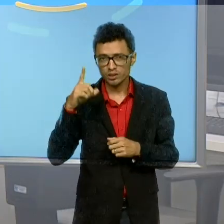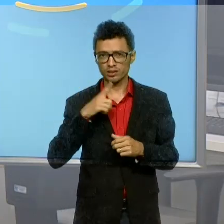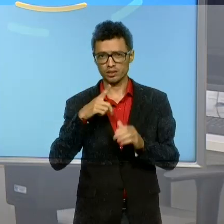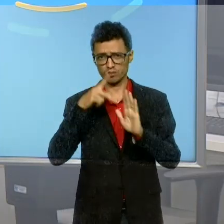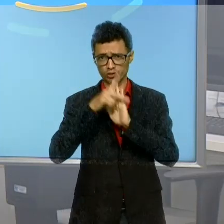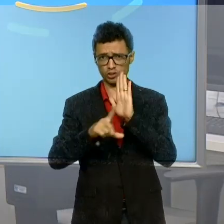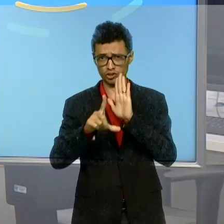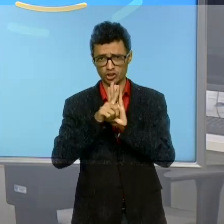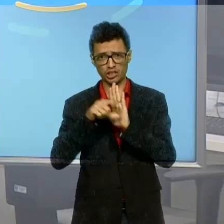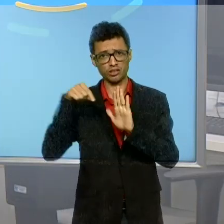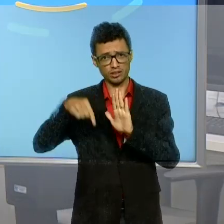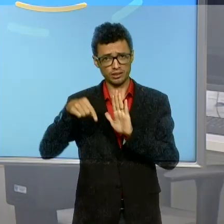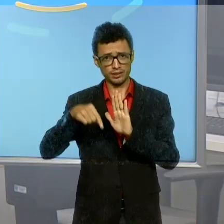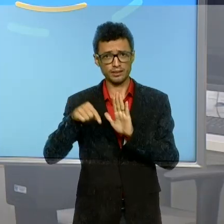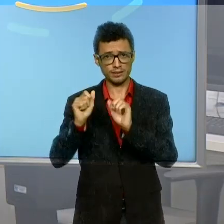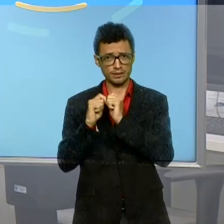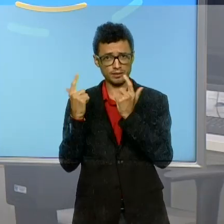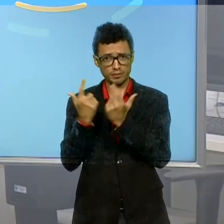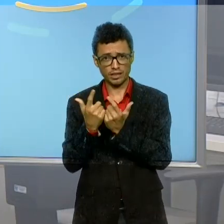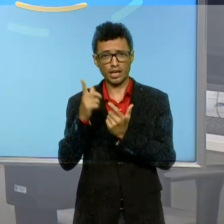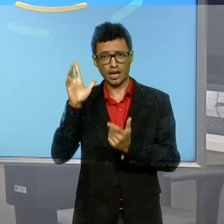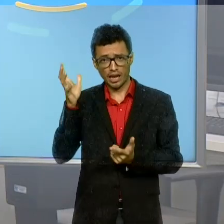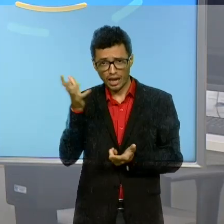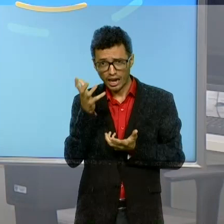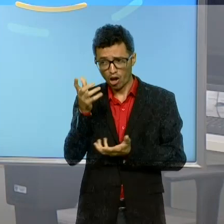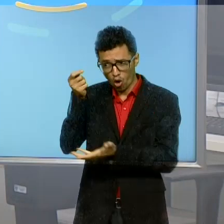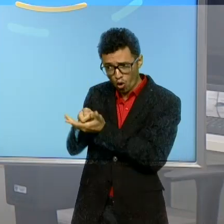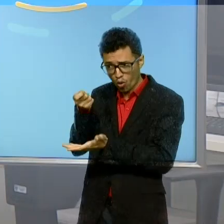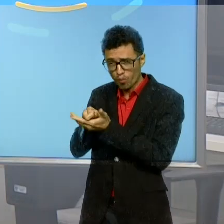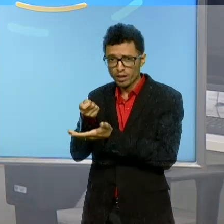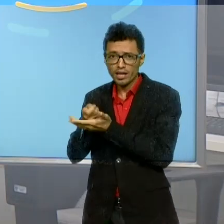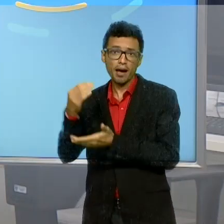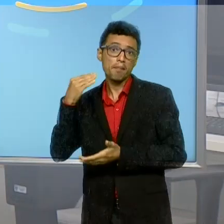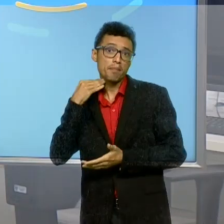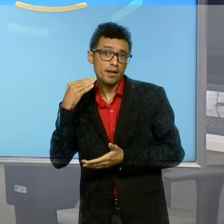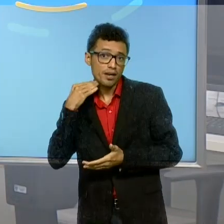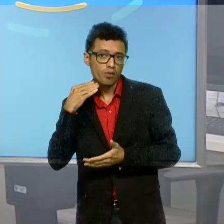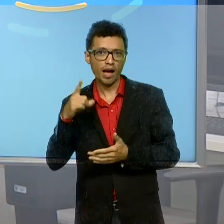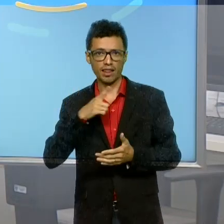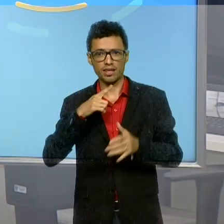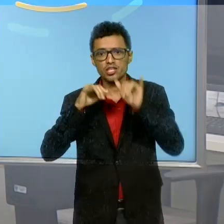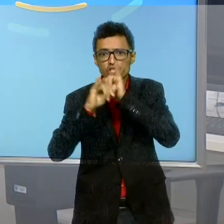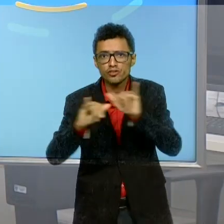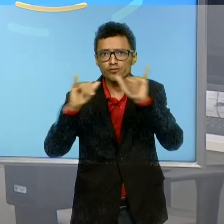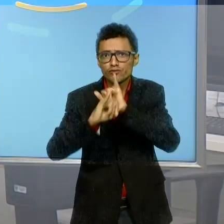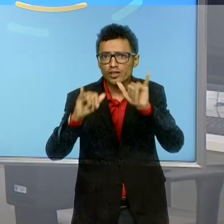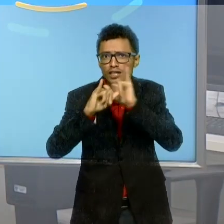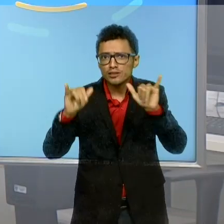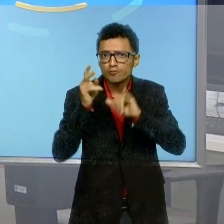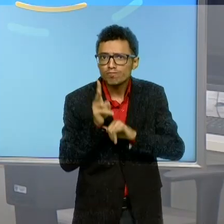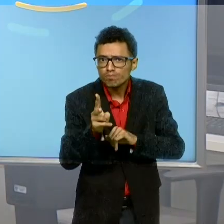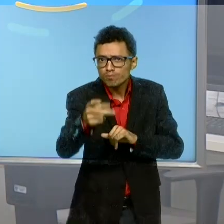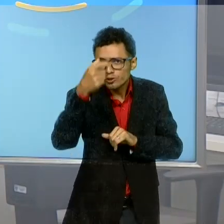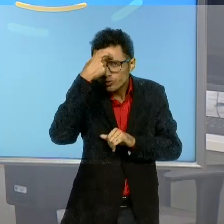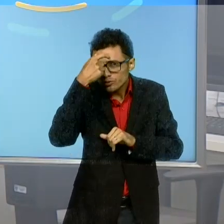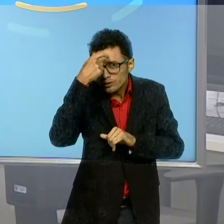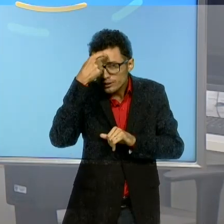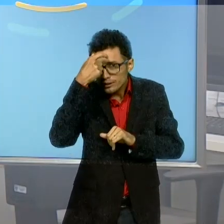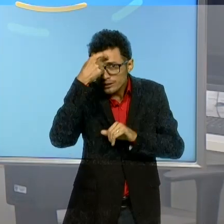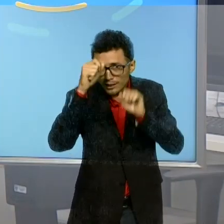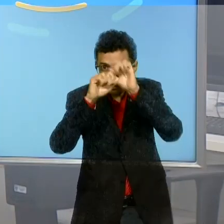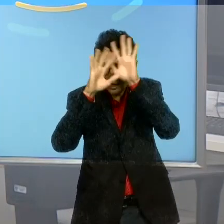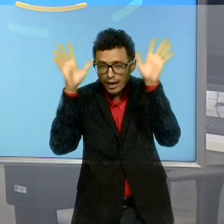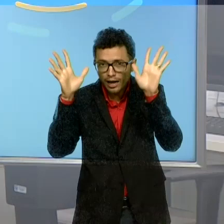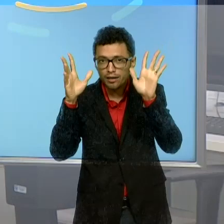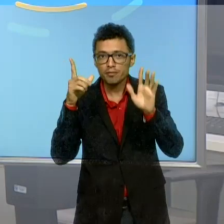Maranhão quer obrigar bancos e instituições financeiras a realizarem campanhas permanentes de conscientização e combate